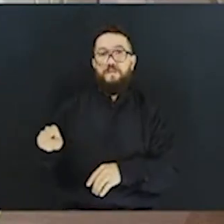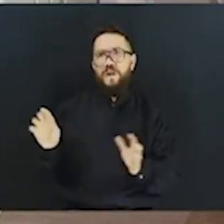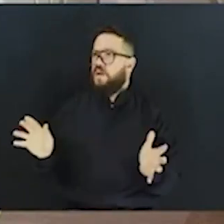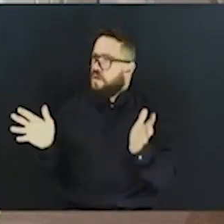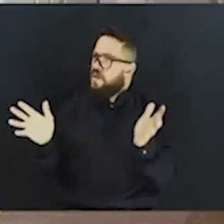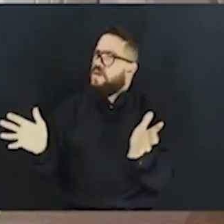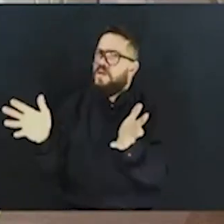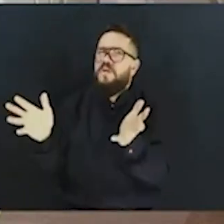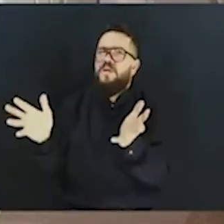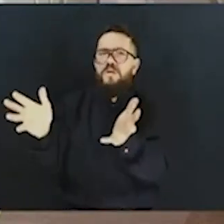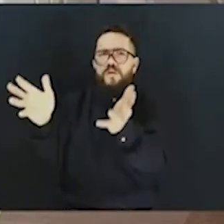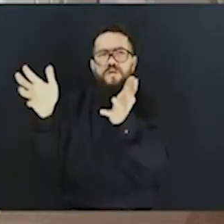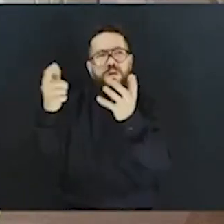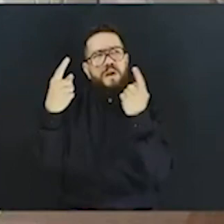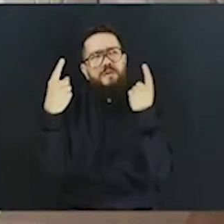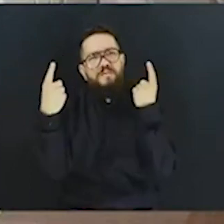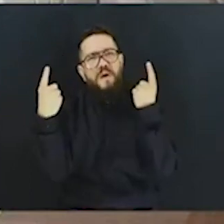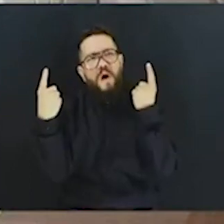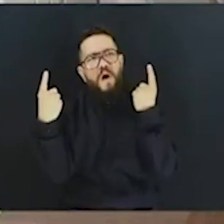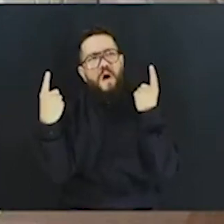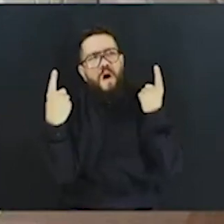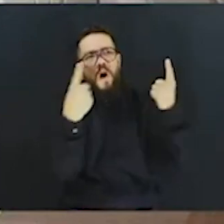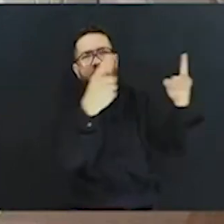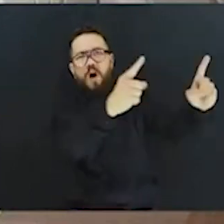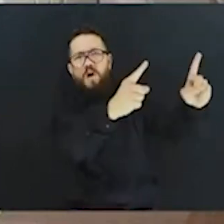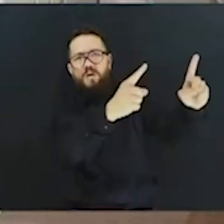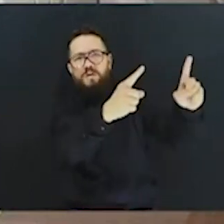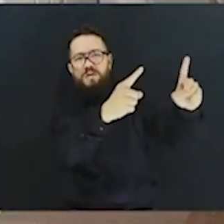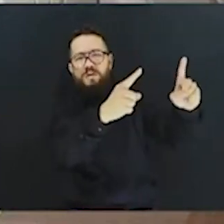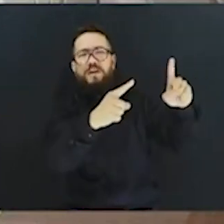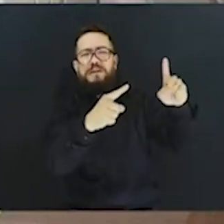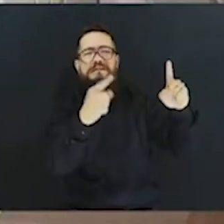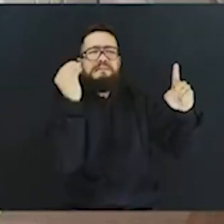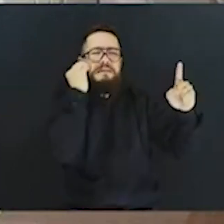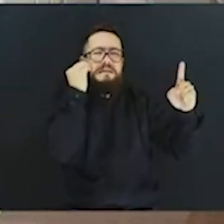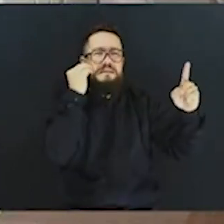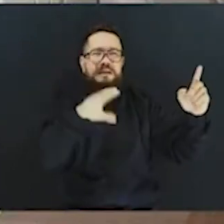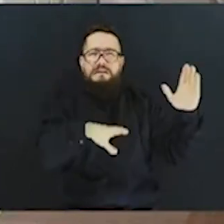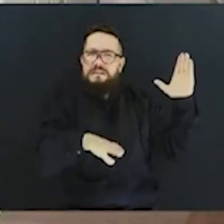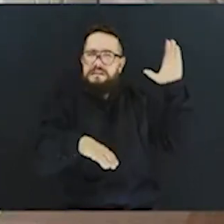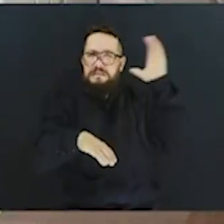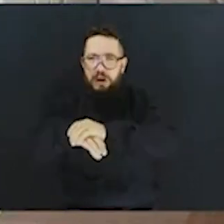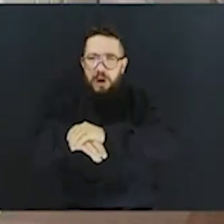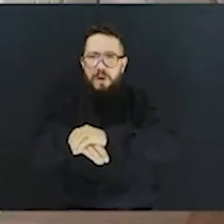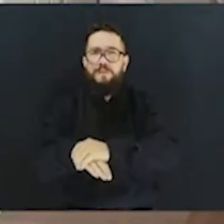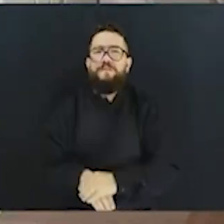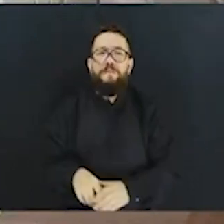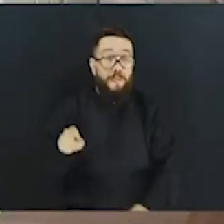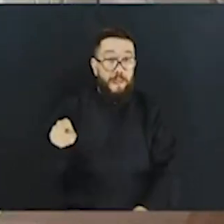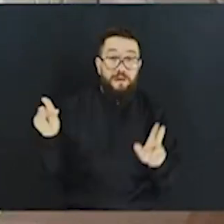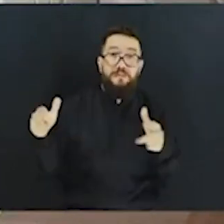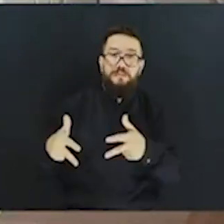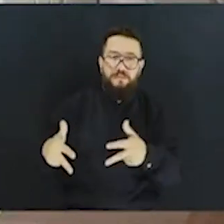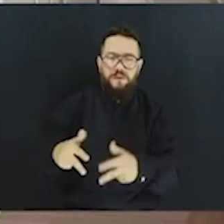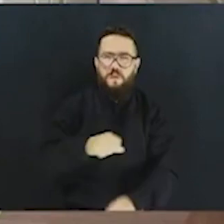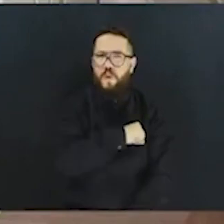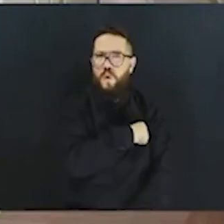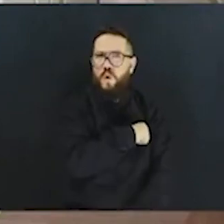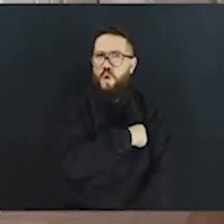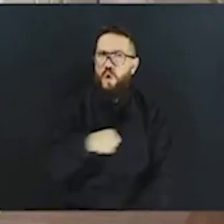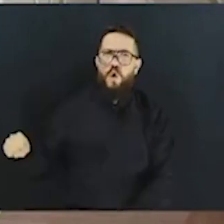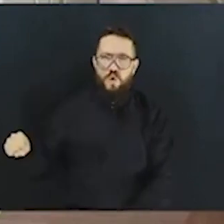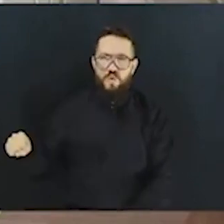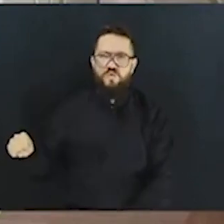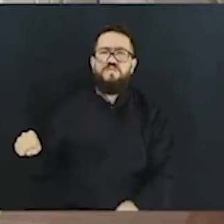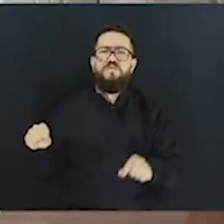as injustiças. O hip-hop é uma força poderosa que desafia o status quo e defende uma sociedade